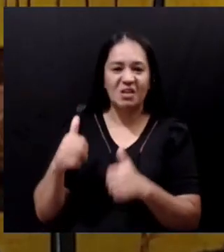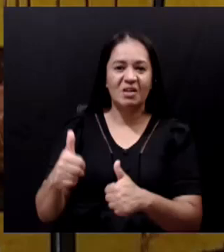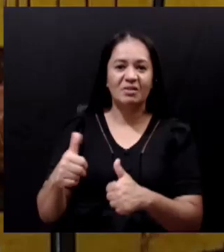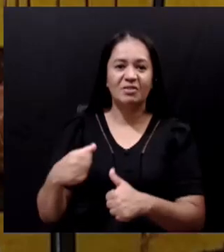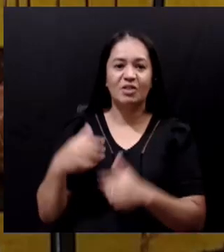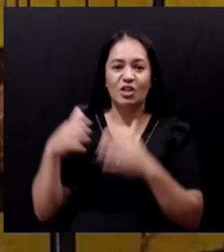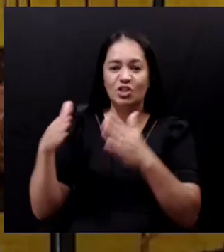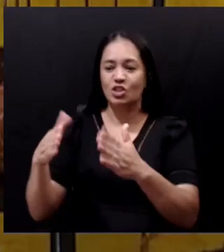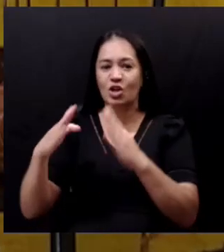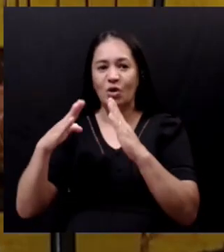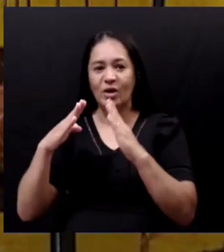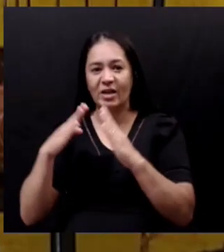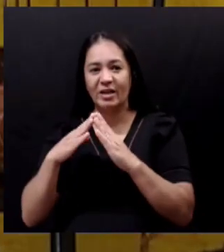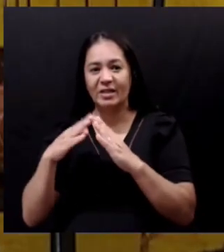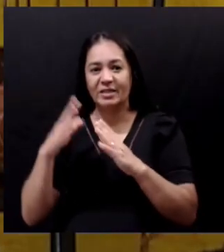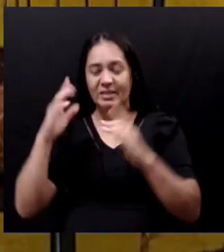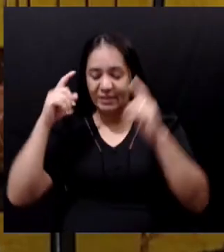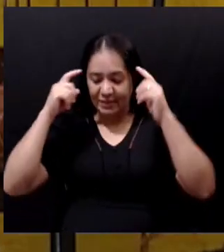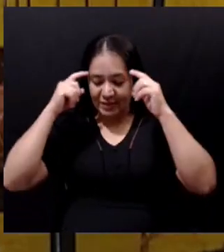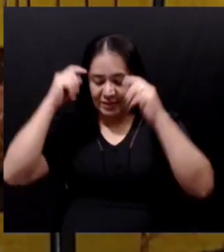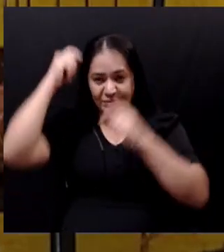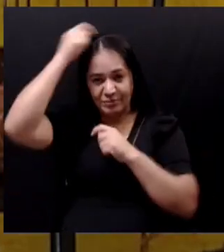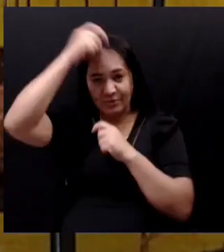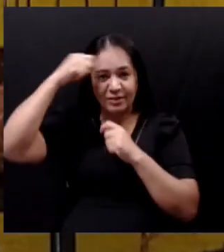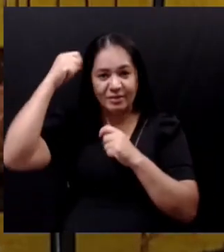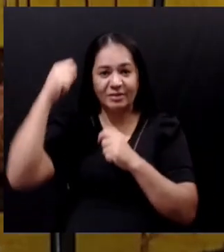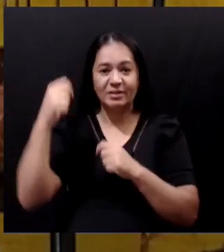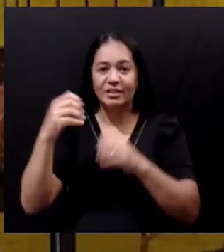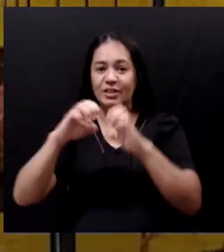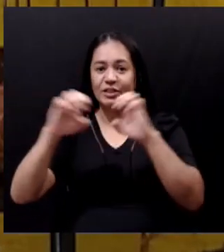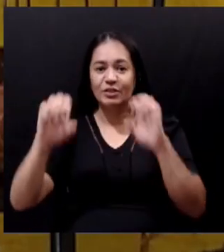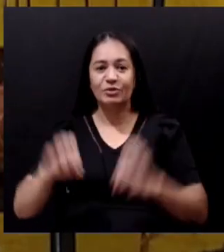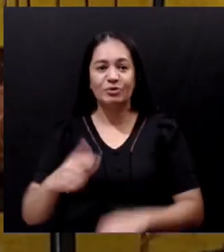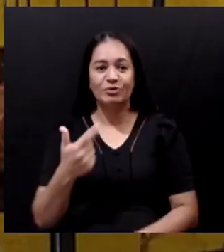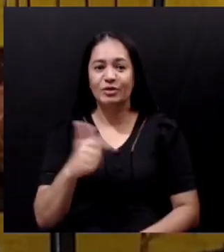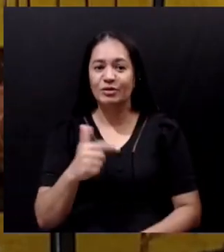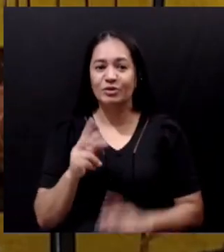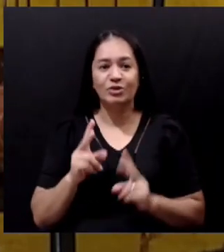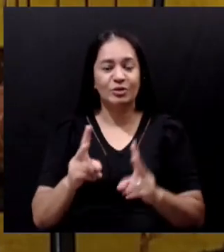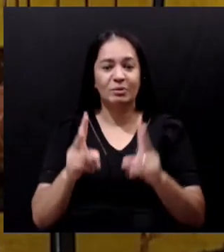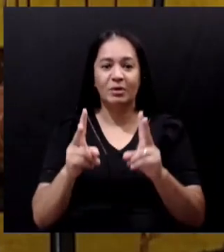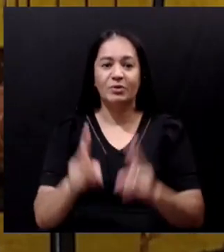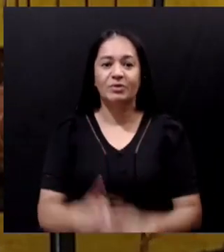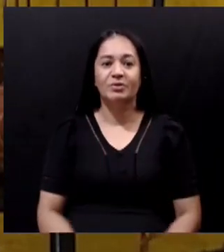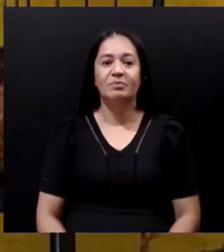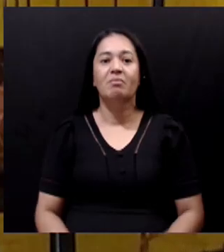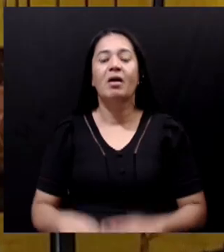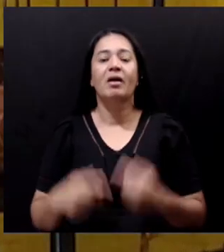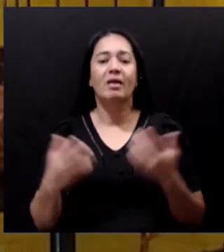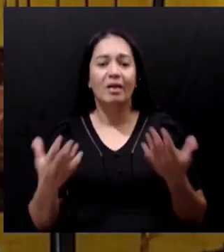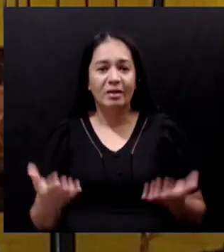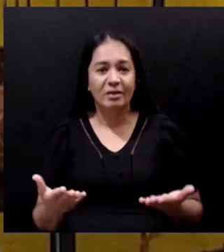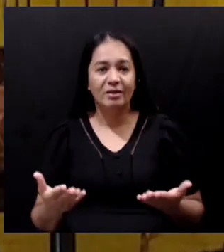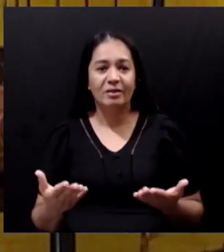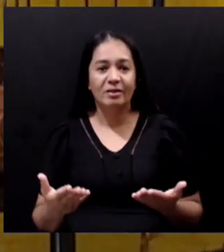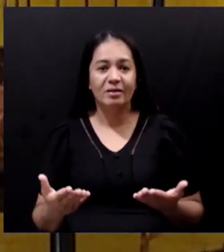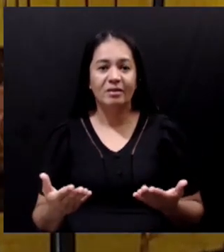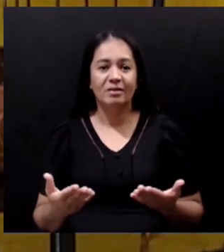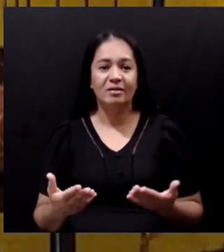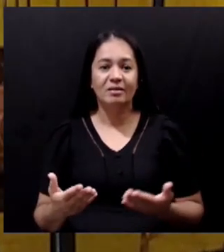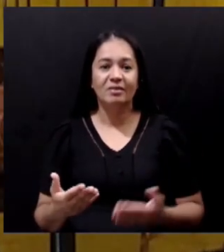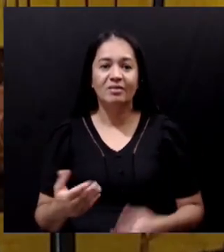a cabeça toda enfaixada, não tinha estrutura para aquilo, para continuar. Mas e aí, naquele dia, vocês cancelaram ou fizeram? Não, tivemos que